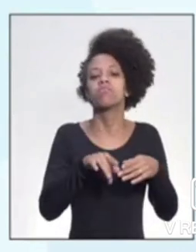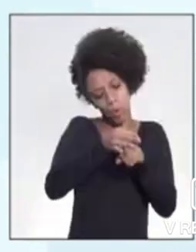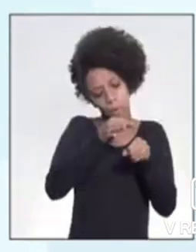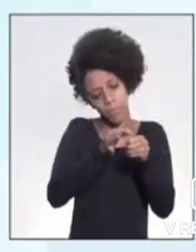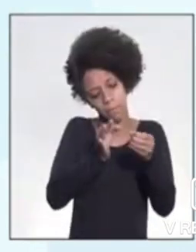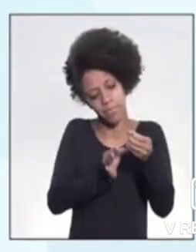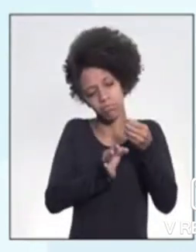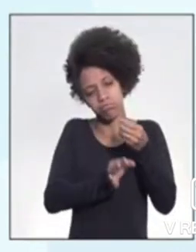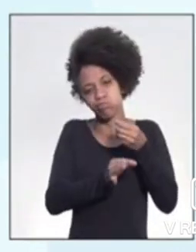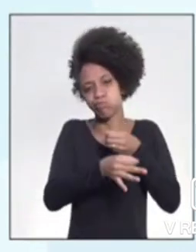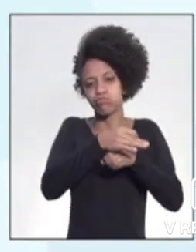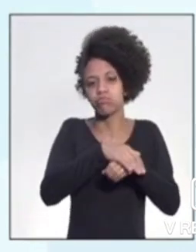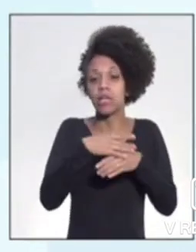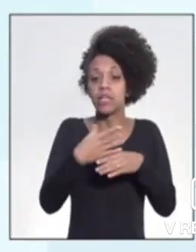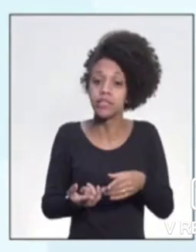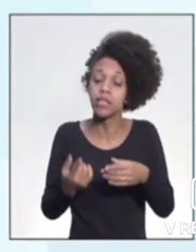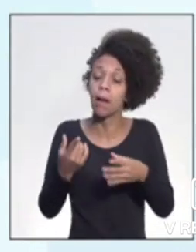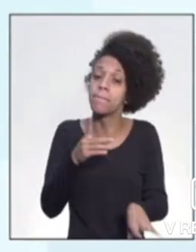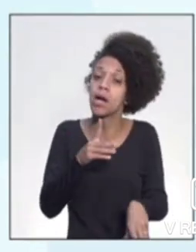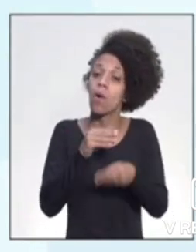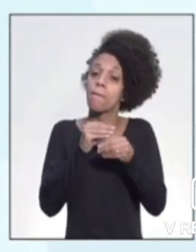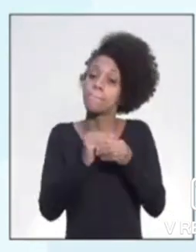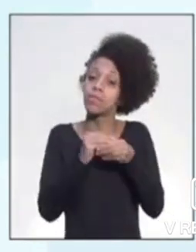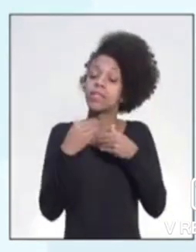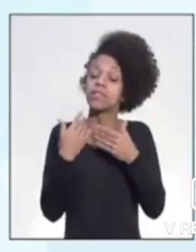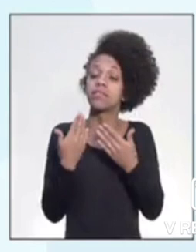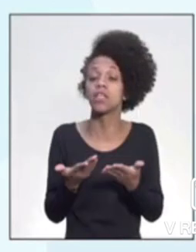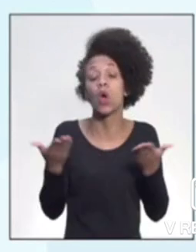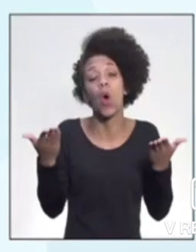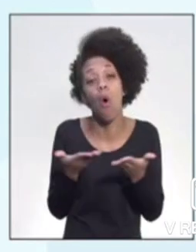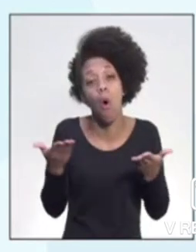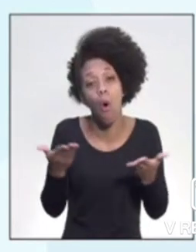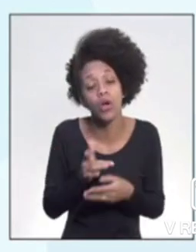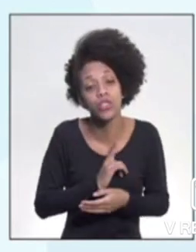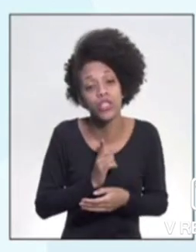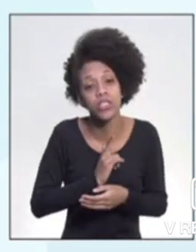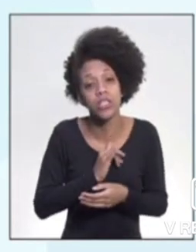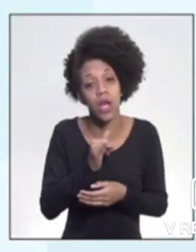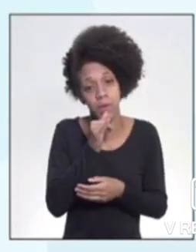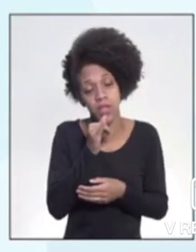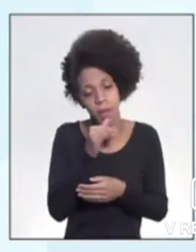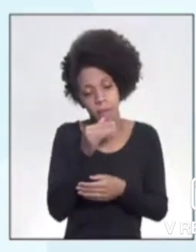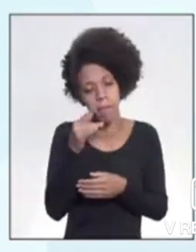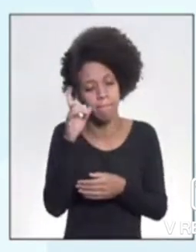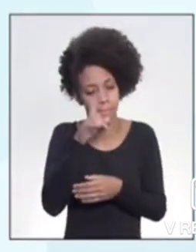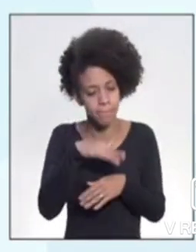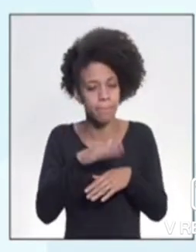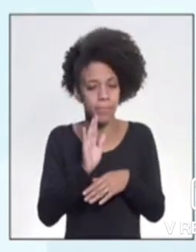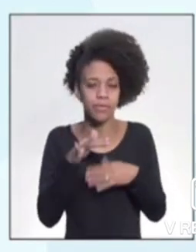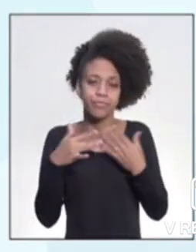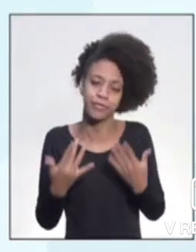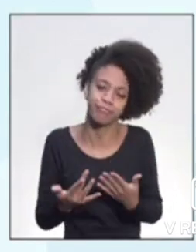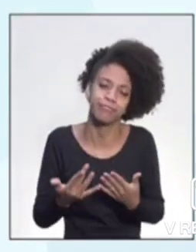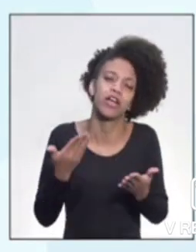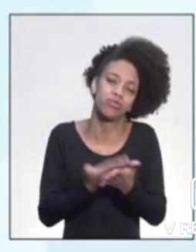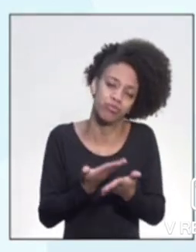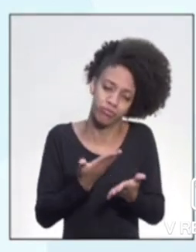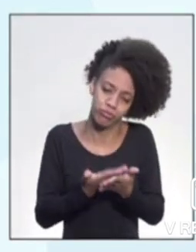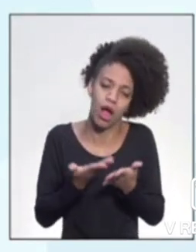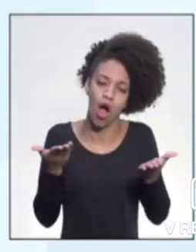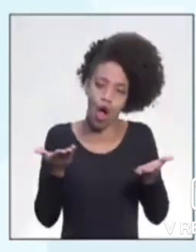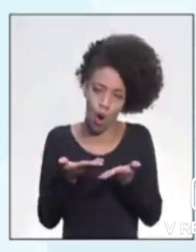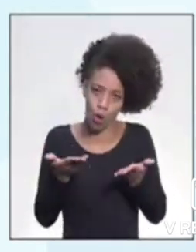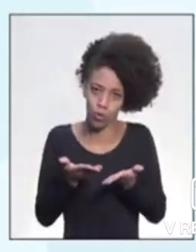para complementar a ideia de Rutherford. E hoje em dia nós temos modelos mais complexos, mas que nós não iremos estudar esses modelos